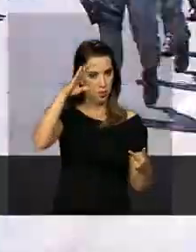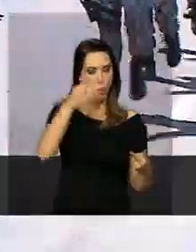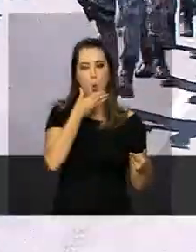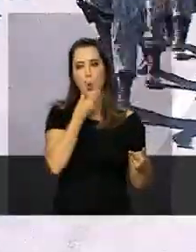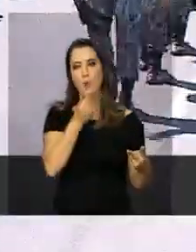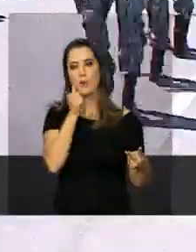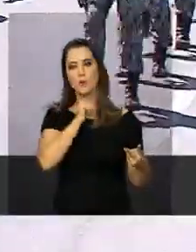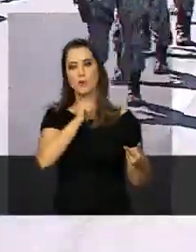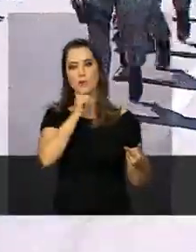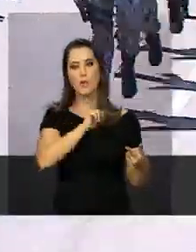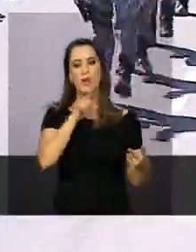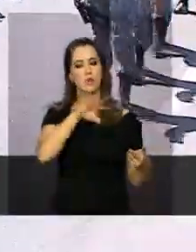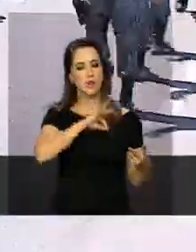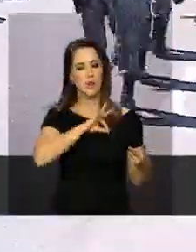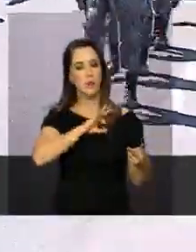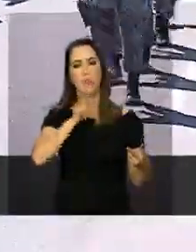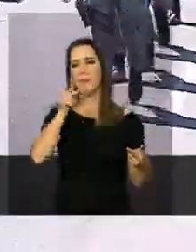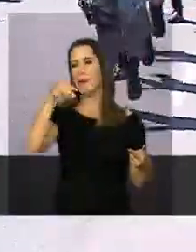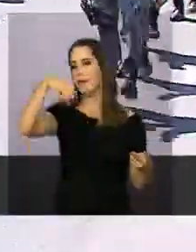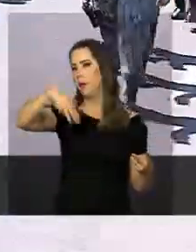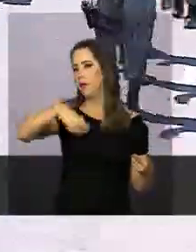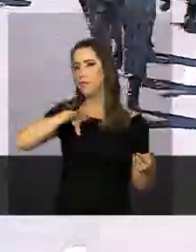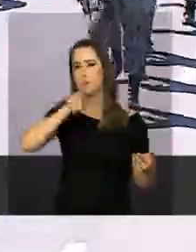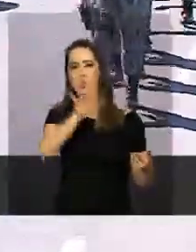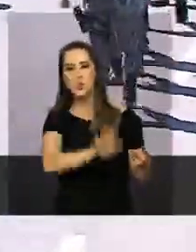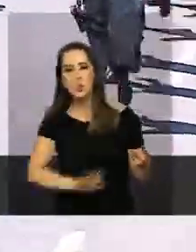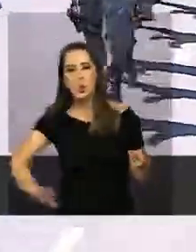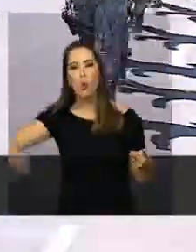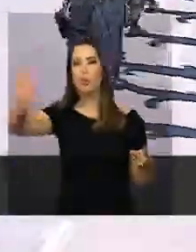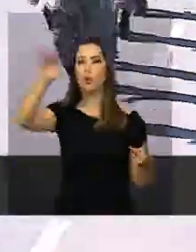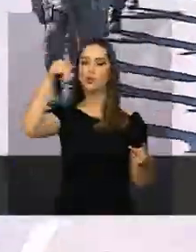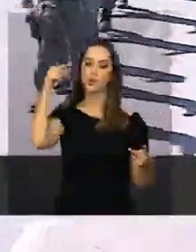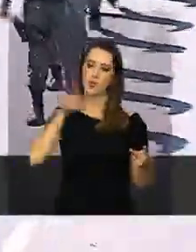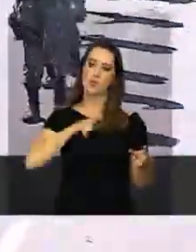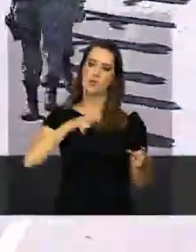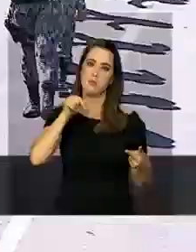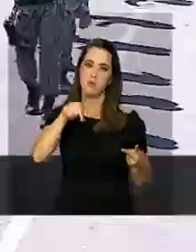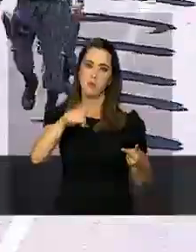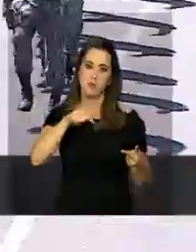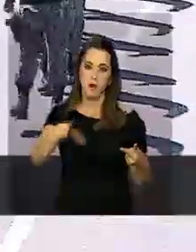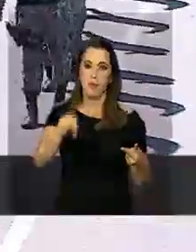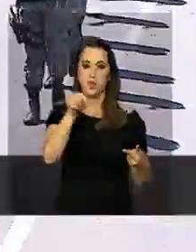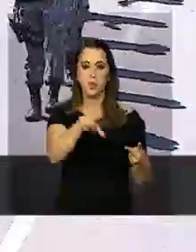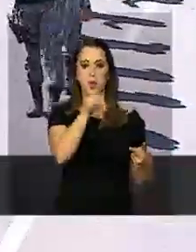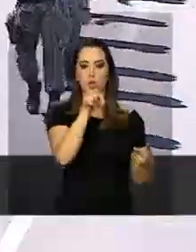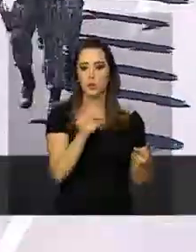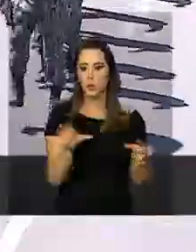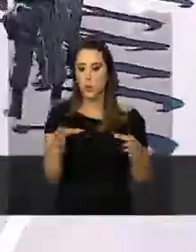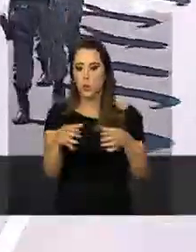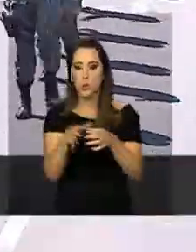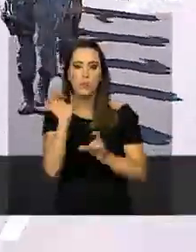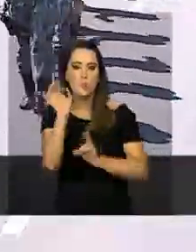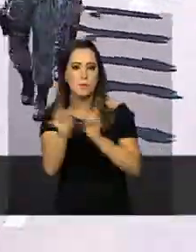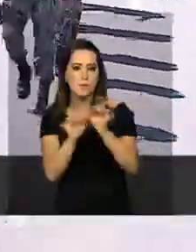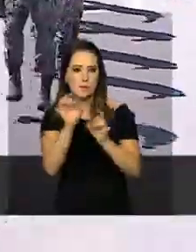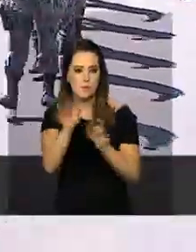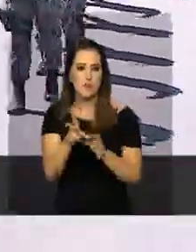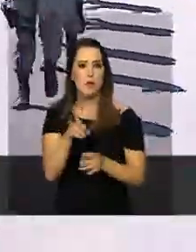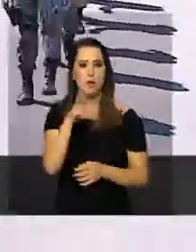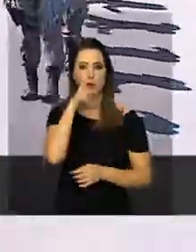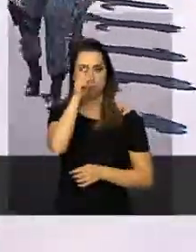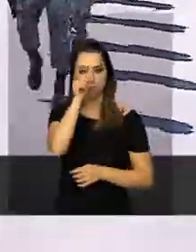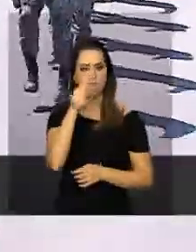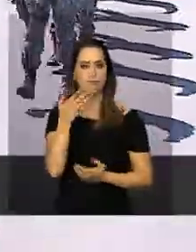mulheres. São policiais militares de todo o território brasileiro, né, selecionados para compor essa força de segurança